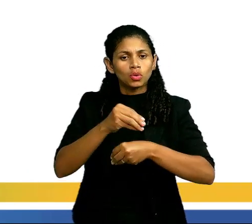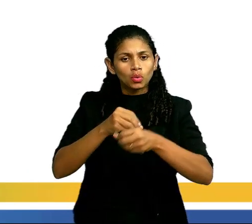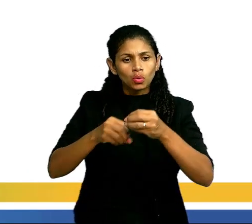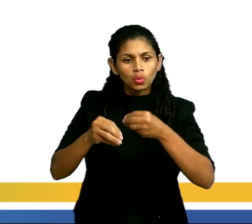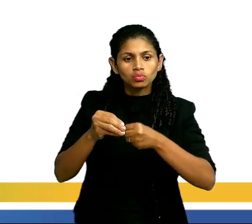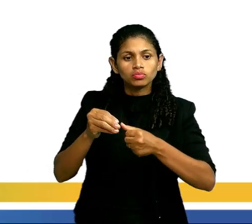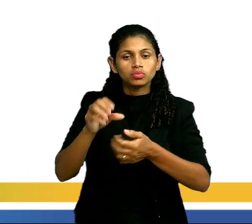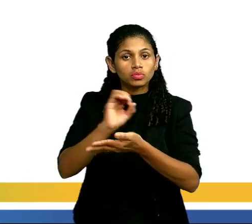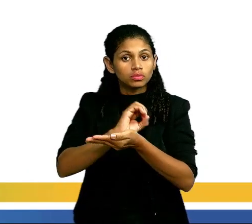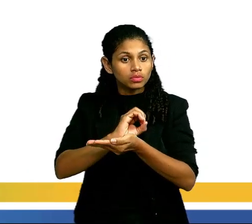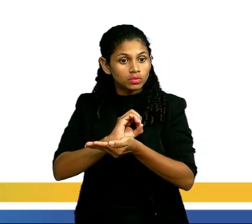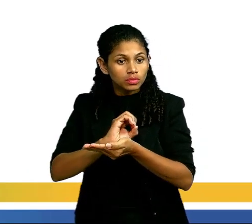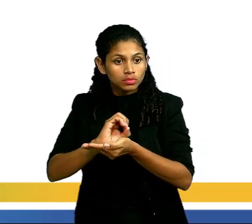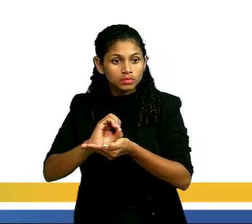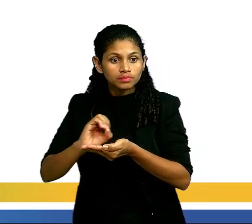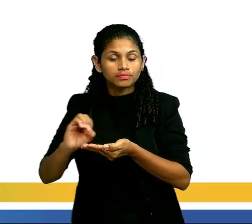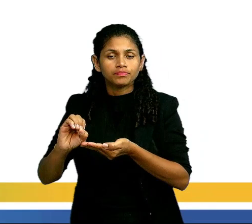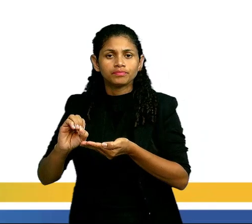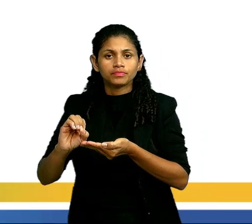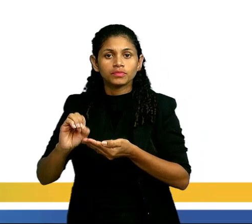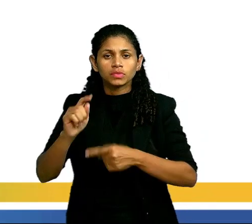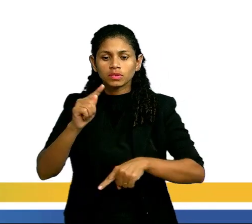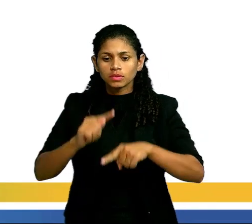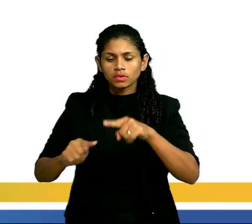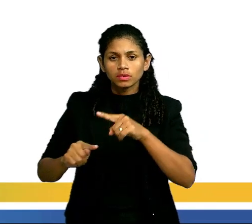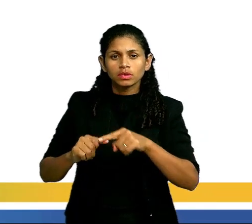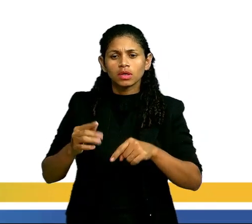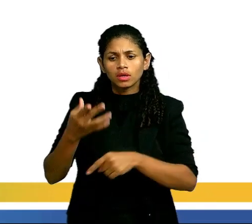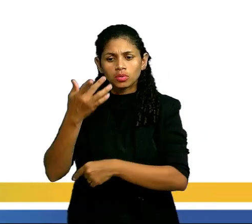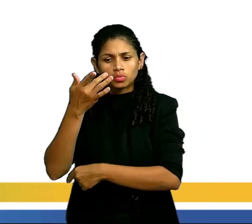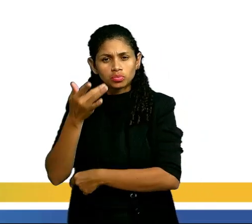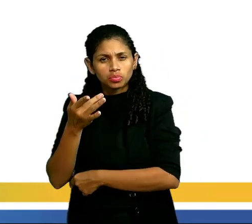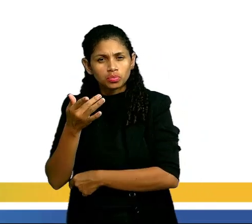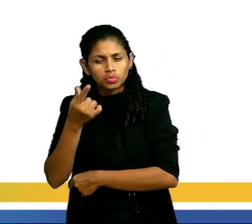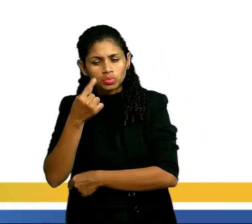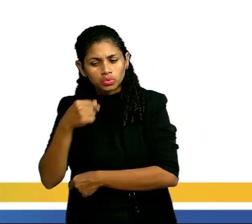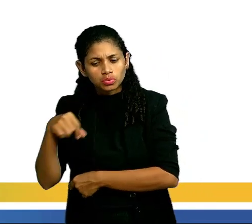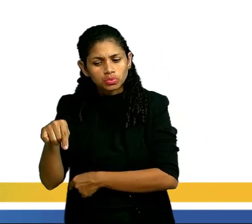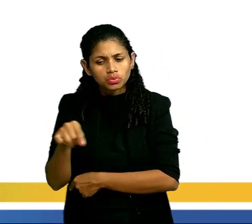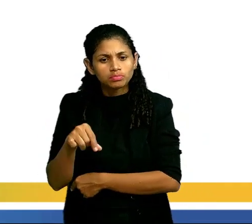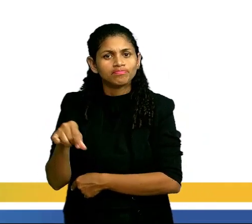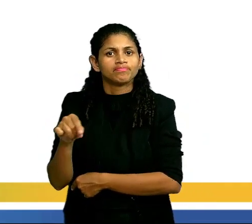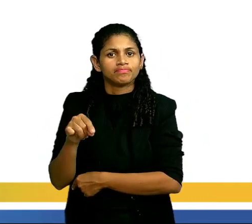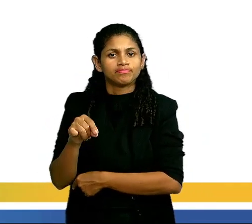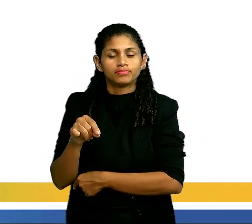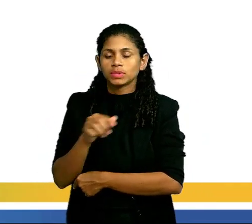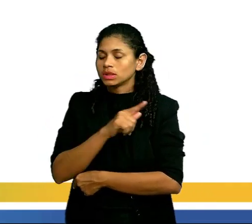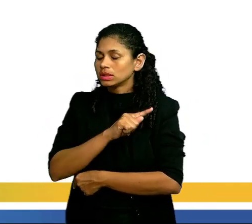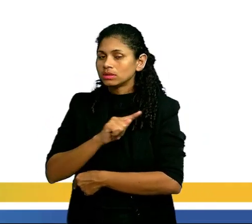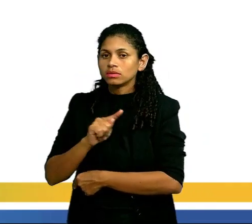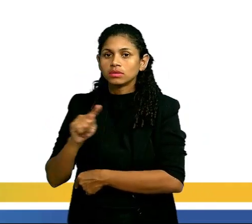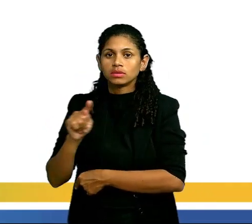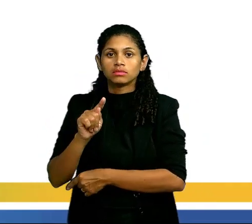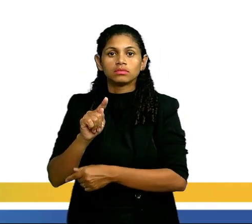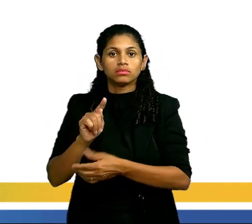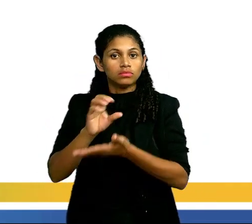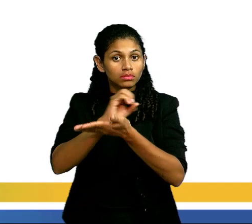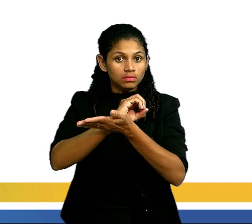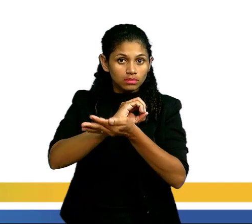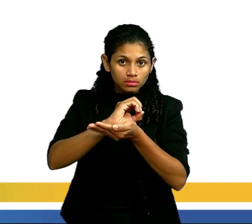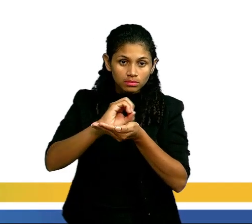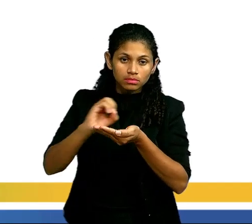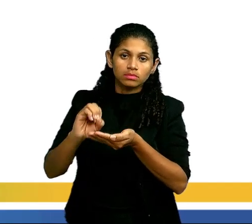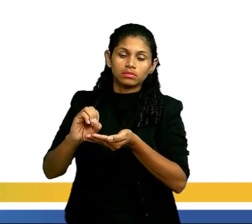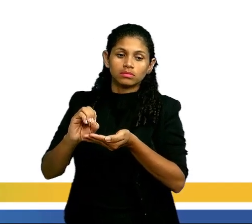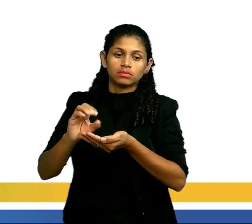compostos materiais, normalmente sais inorgânicos. Esses caras, eles não são considerados orgânicos, apesar de terem